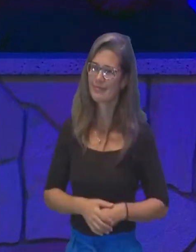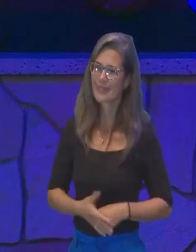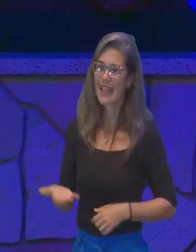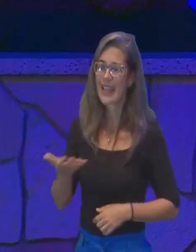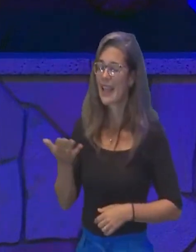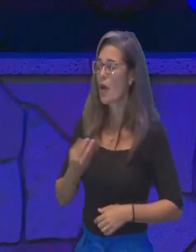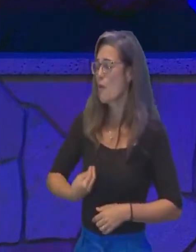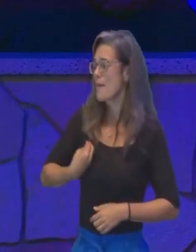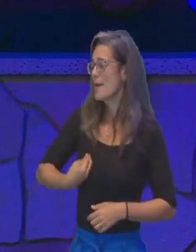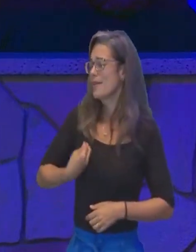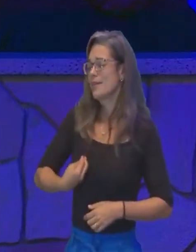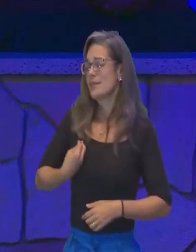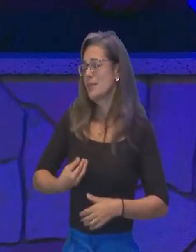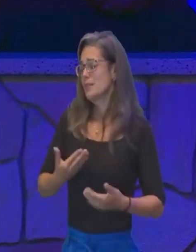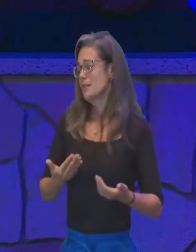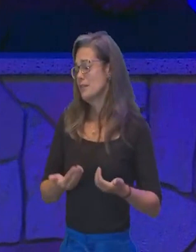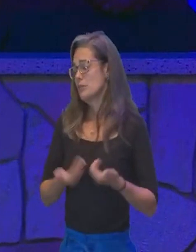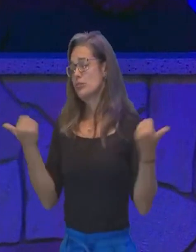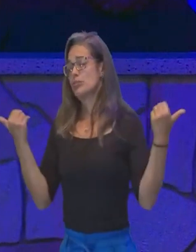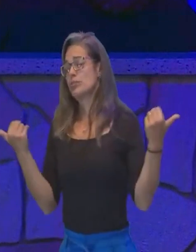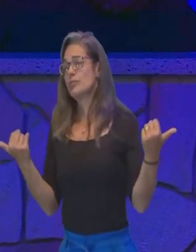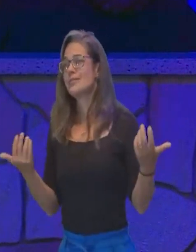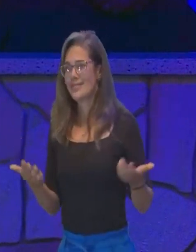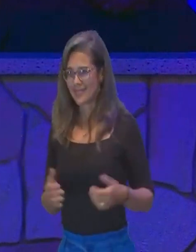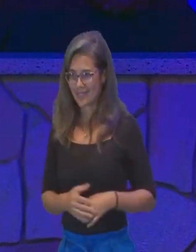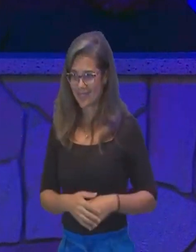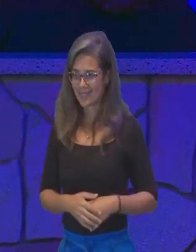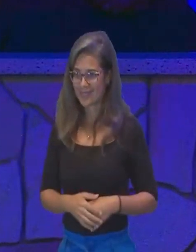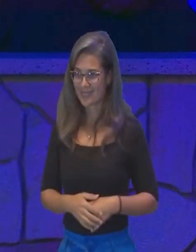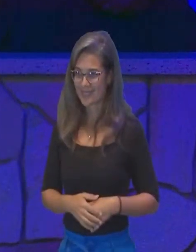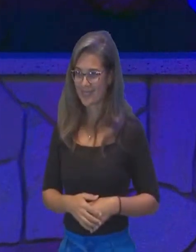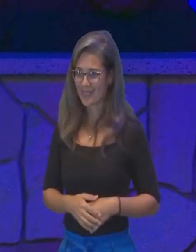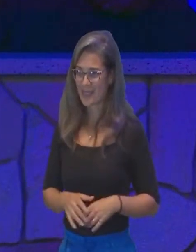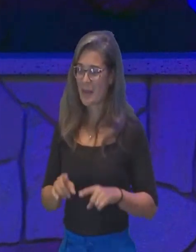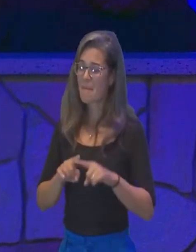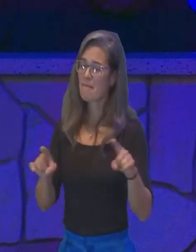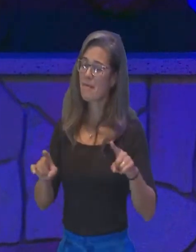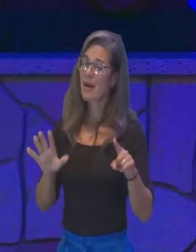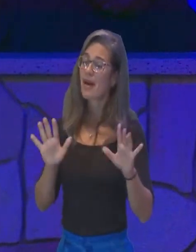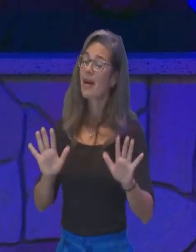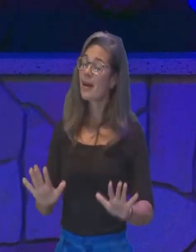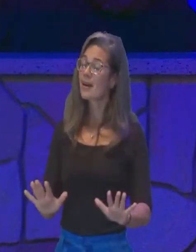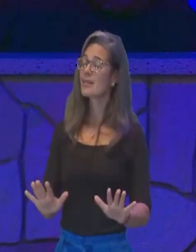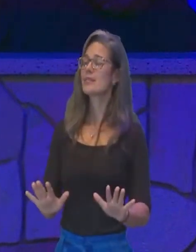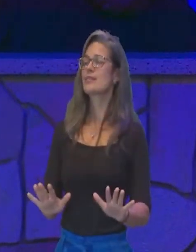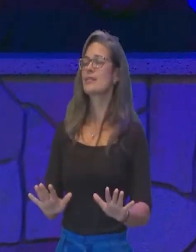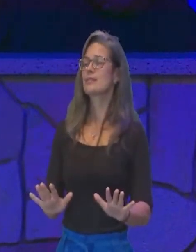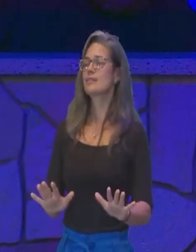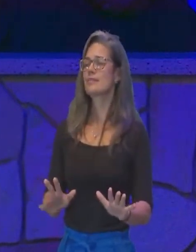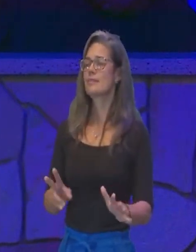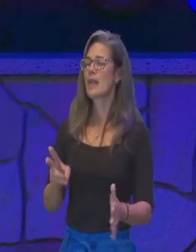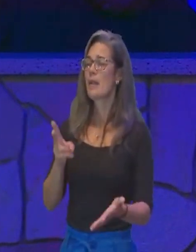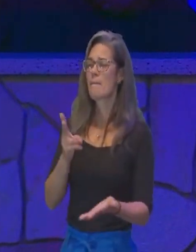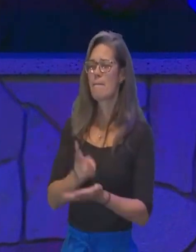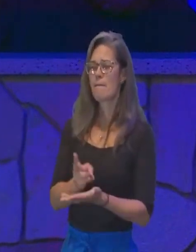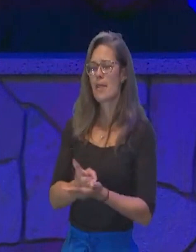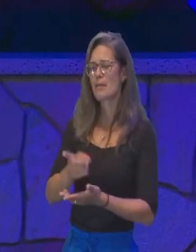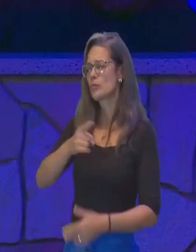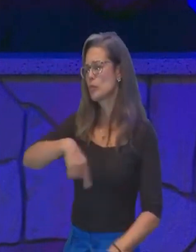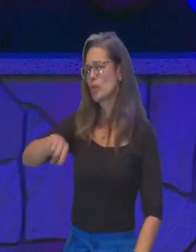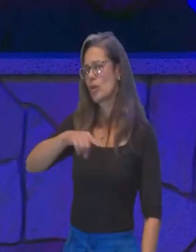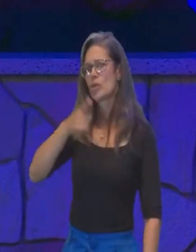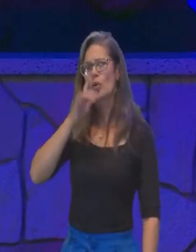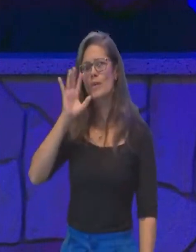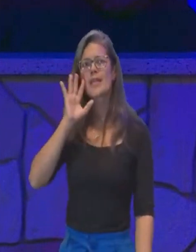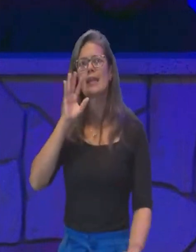longe. Mas o que é maravilhoso, queridos, sabe o que é? É que, apesar das incompreensões humanas, muitos não